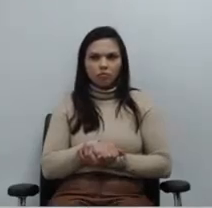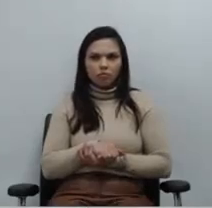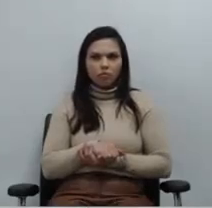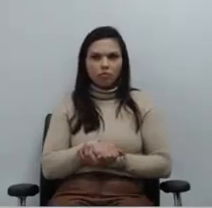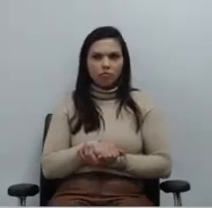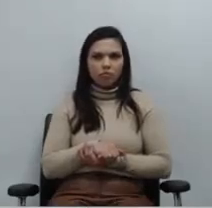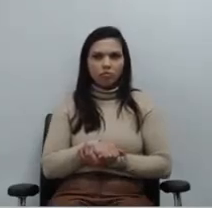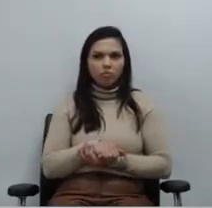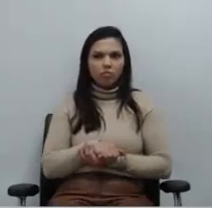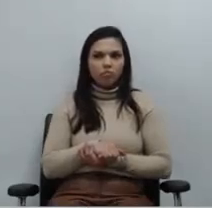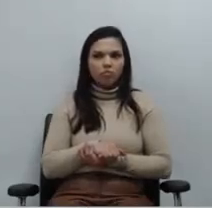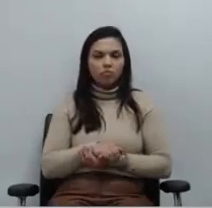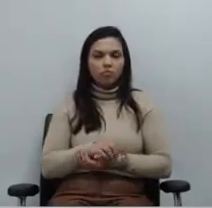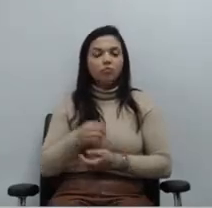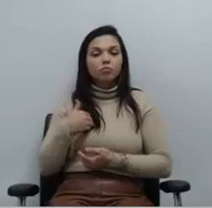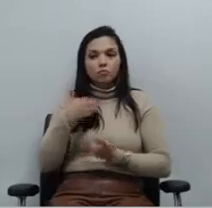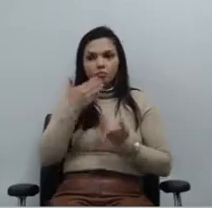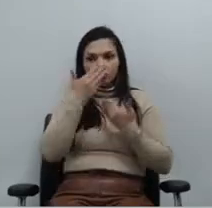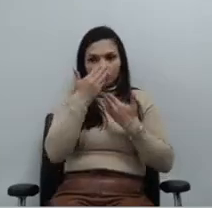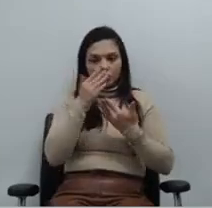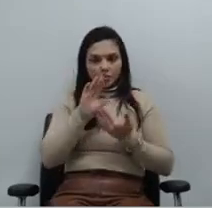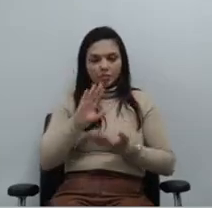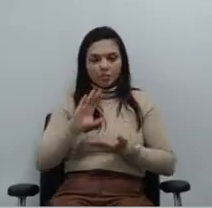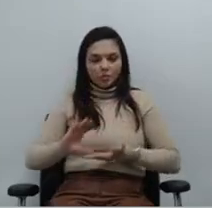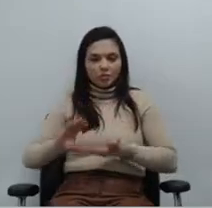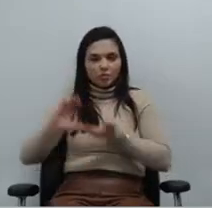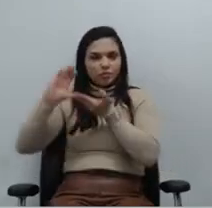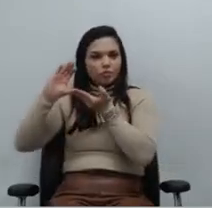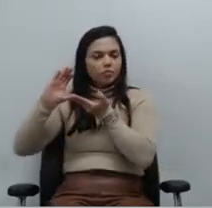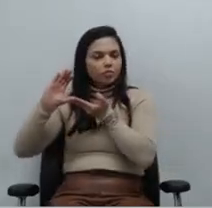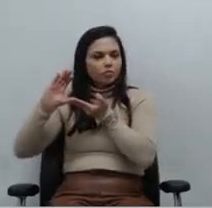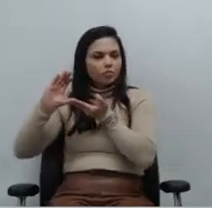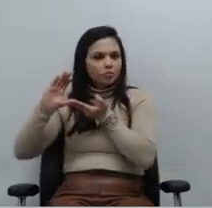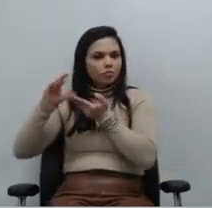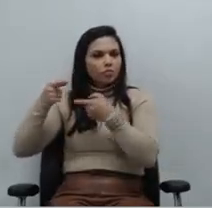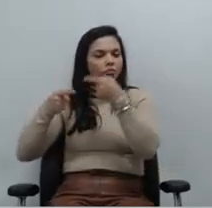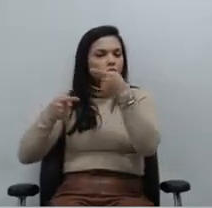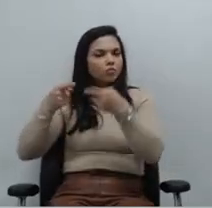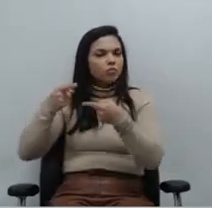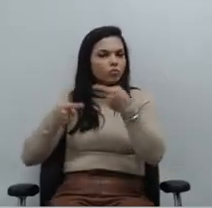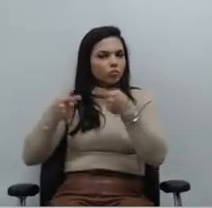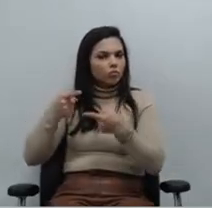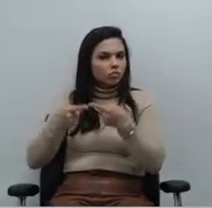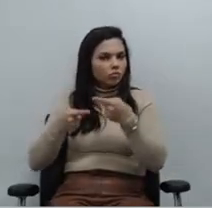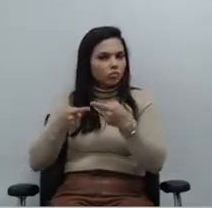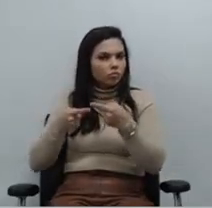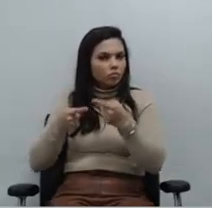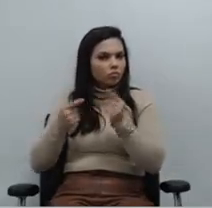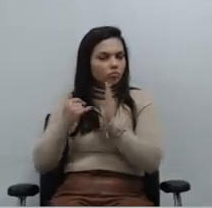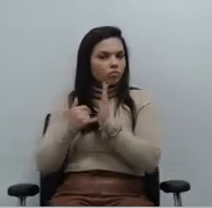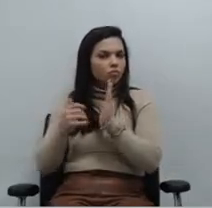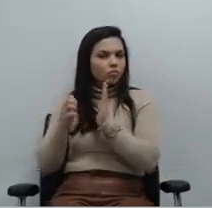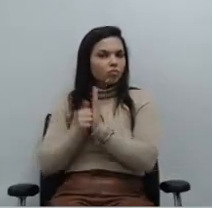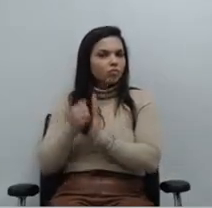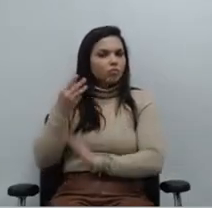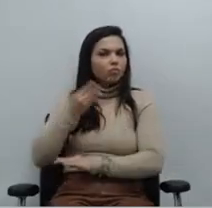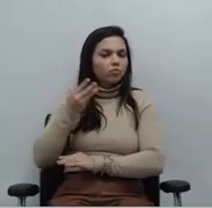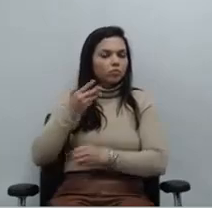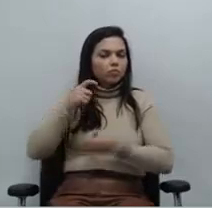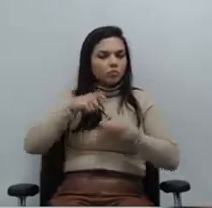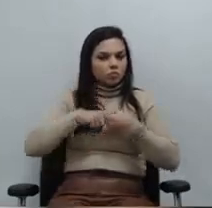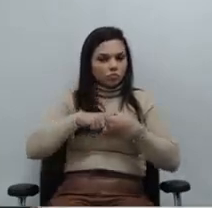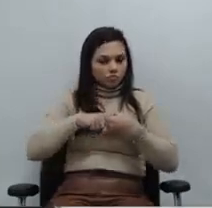Agradeço, excelentíssimo conselheiro, pelo voto. Passo em discussão, já com pedido de inscrição para a manifestação do terceiro subdefensor